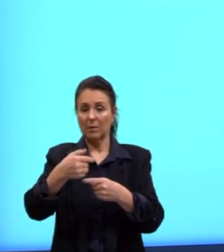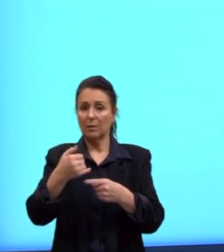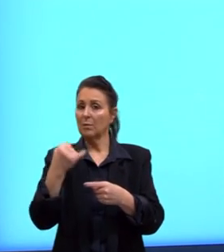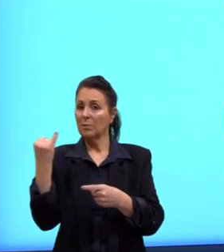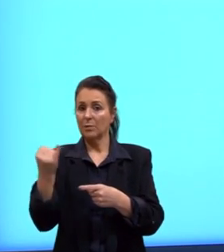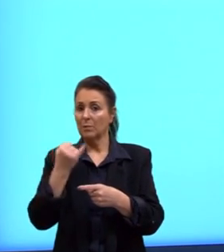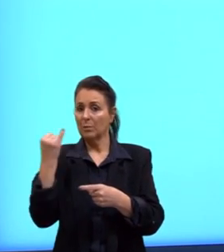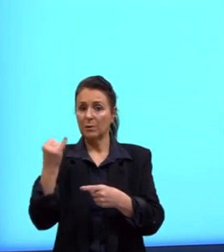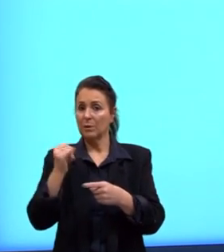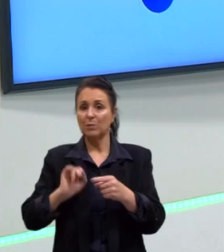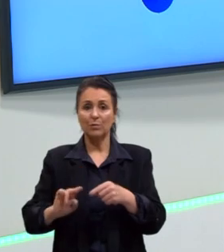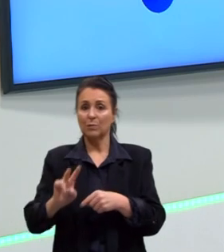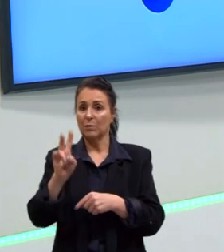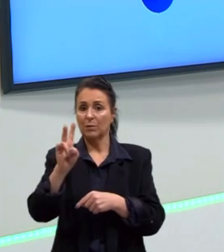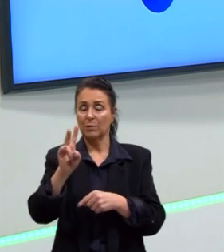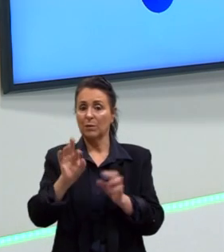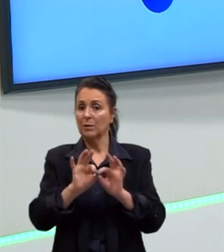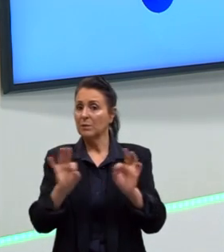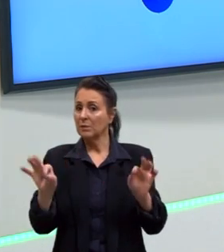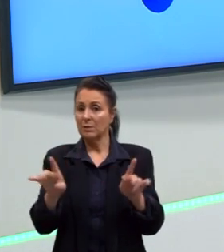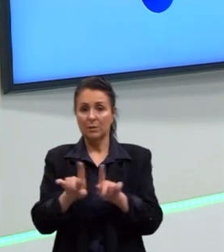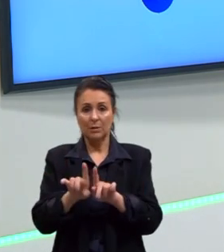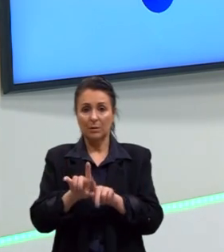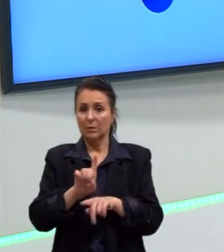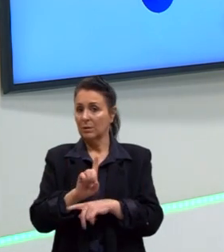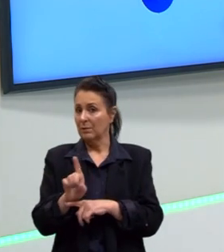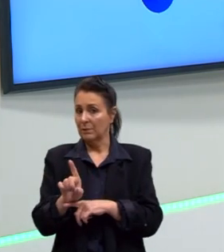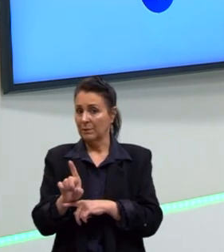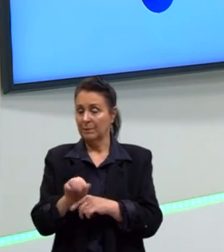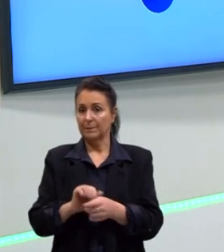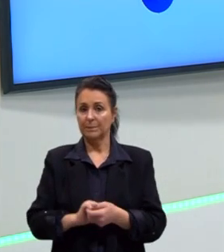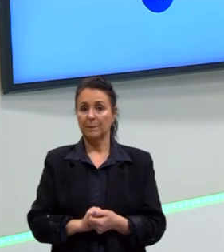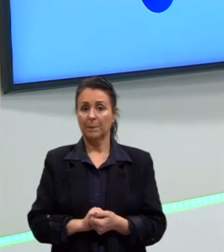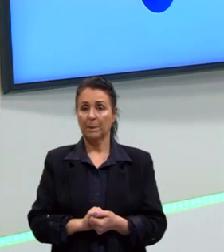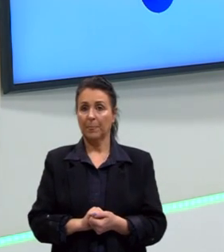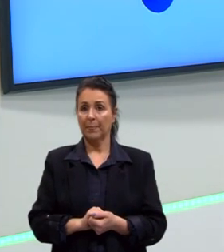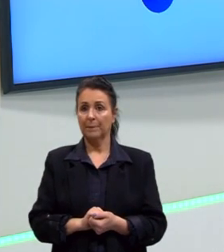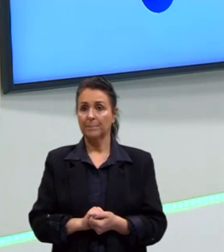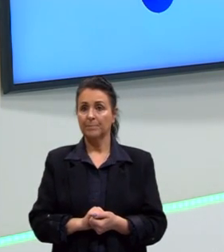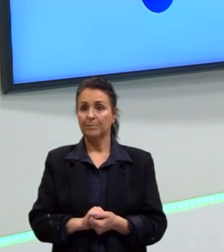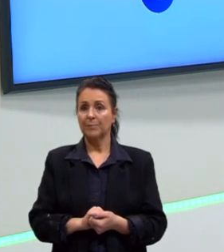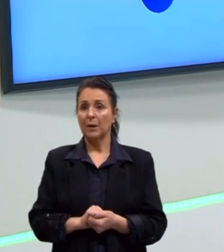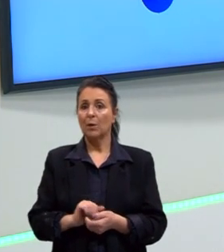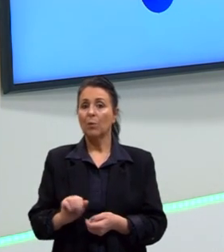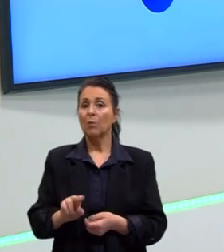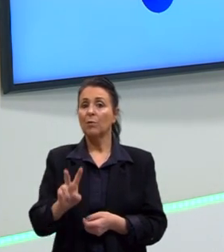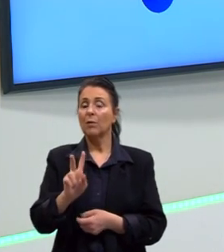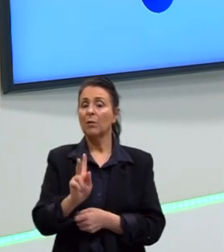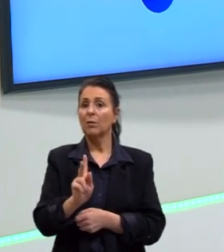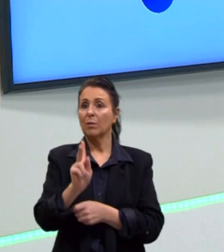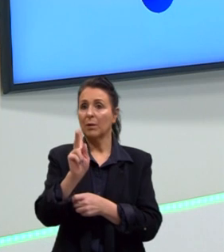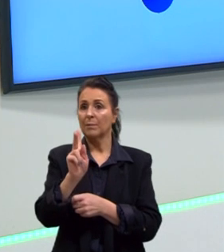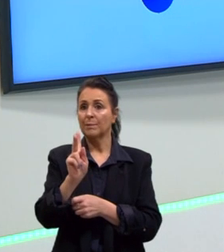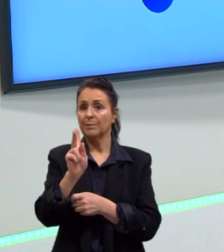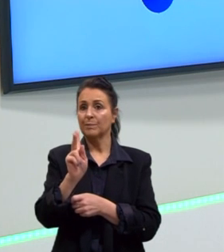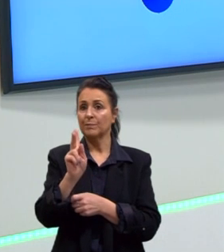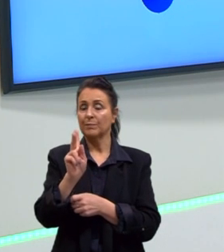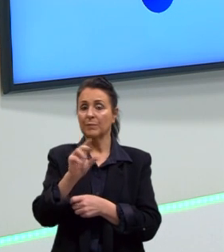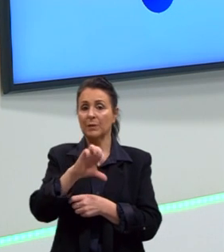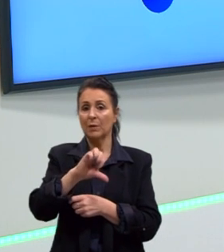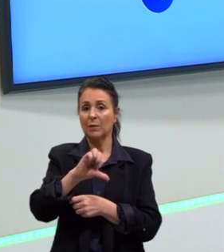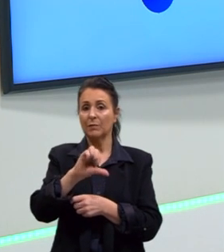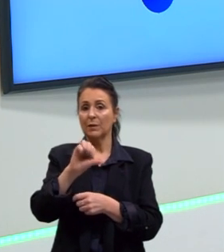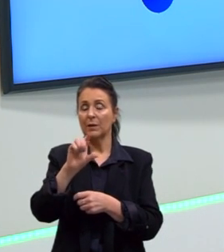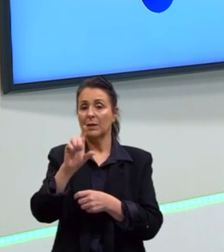da carga e não importa a distância também tá esse valor do canal é só para ressaltar ele é